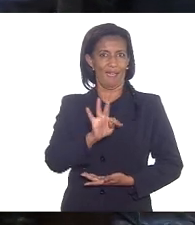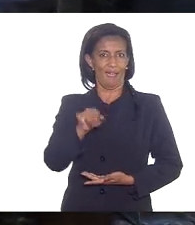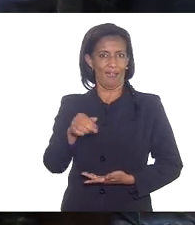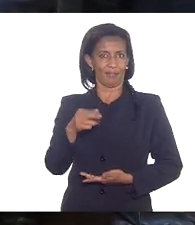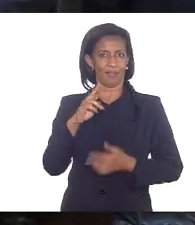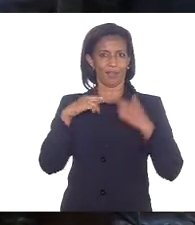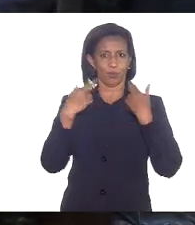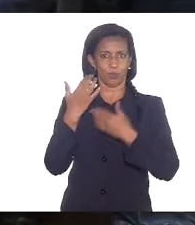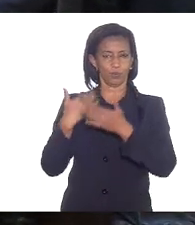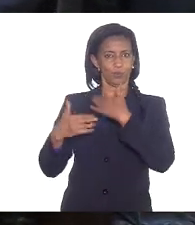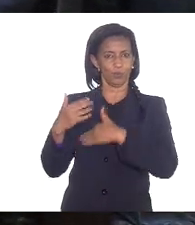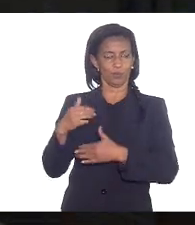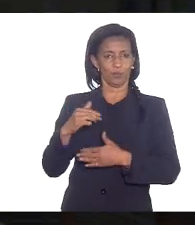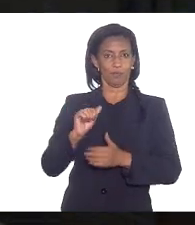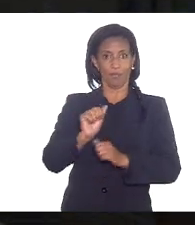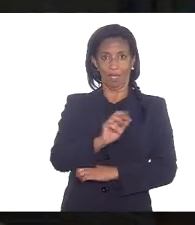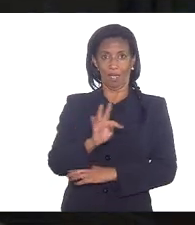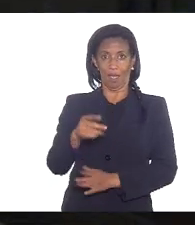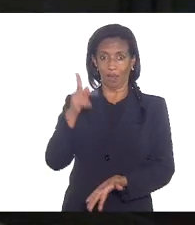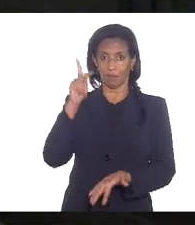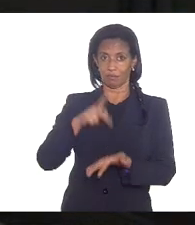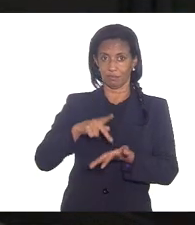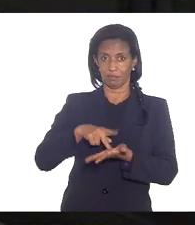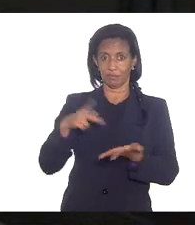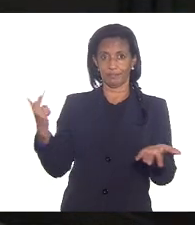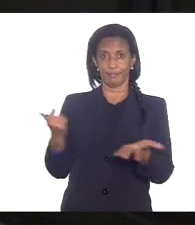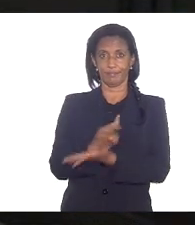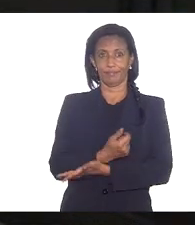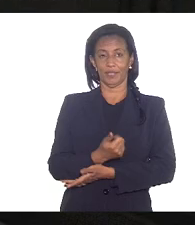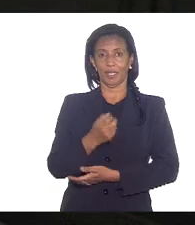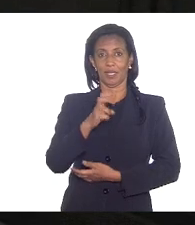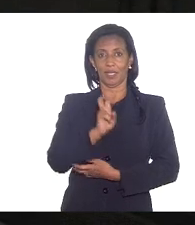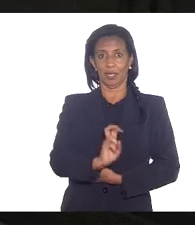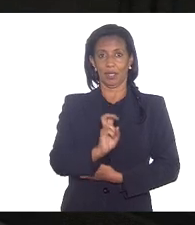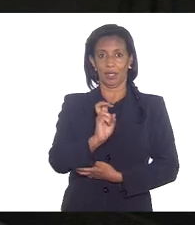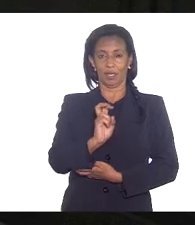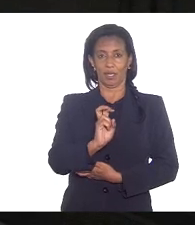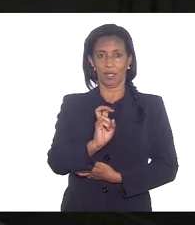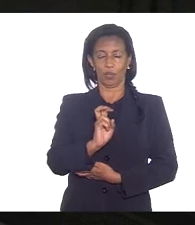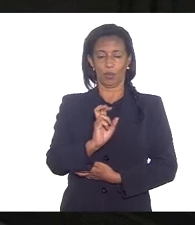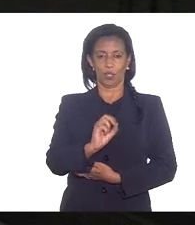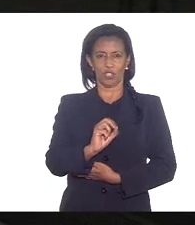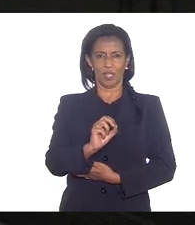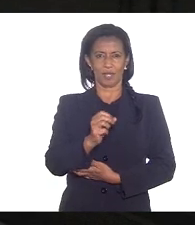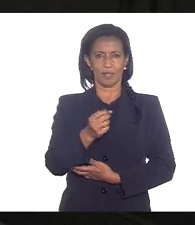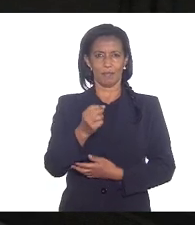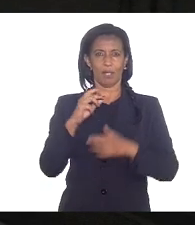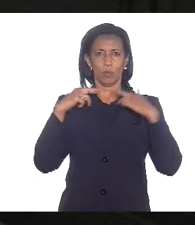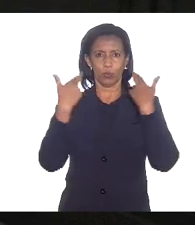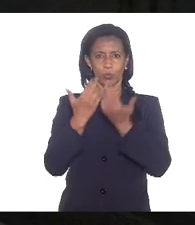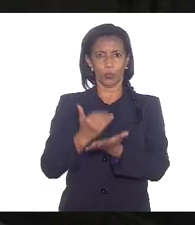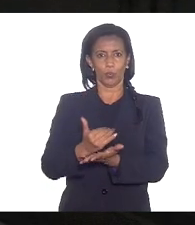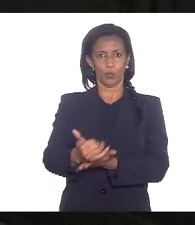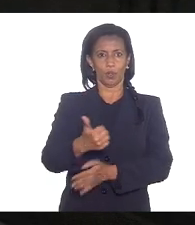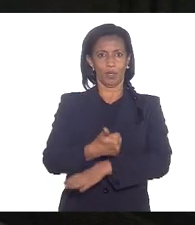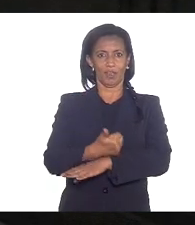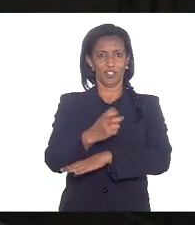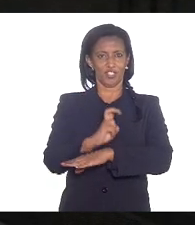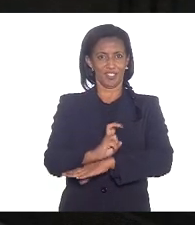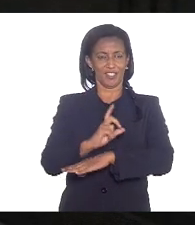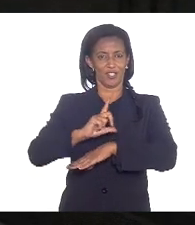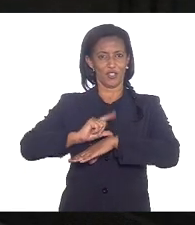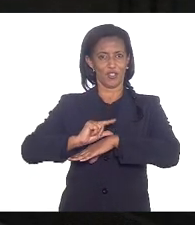anterior reflete com exatidão o ocorrido na 50ª sessão ordinária iniciadas